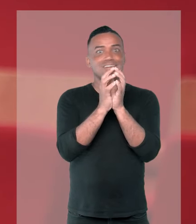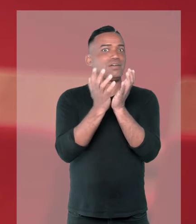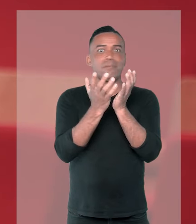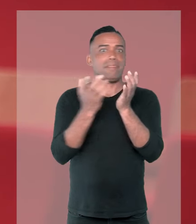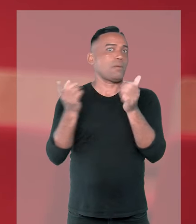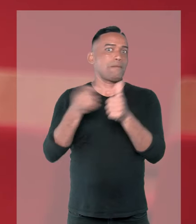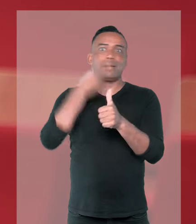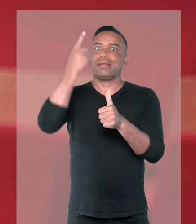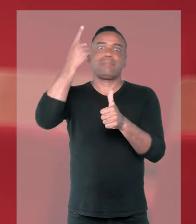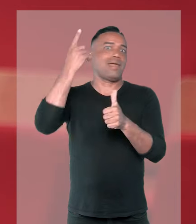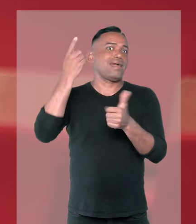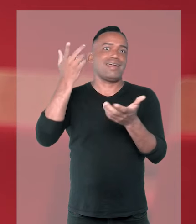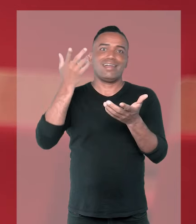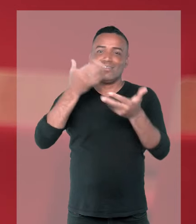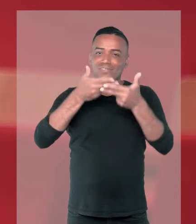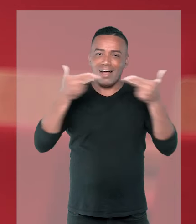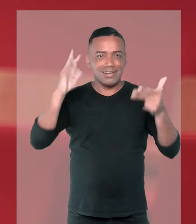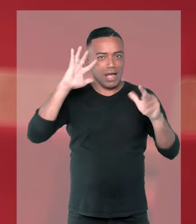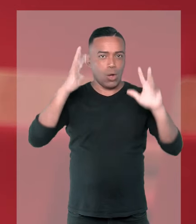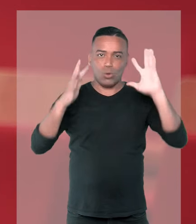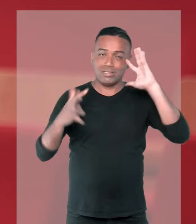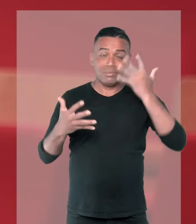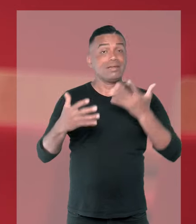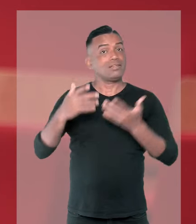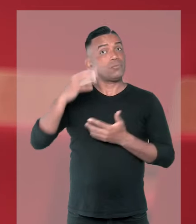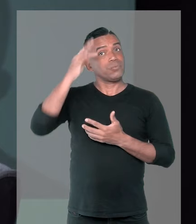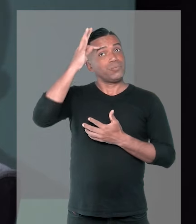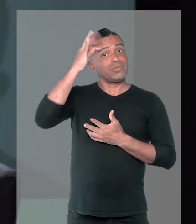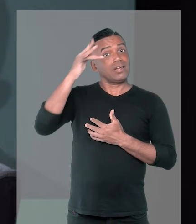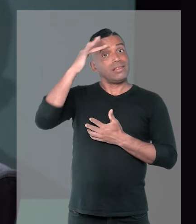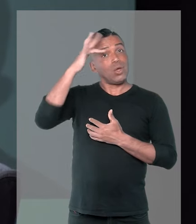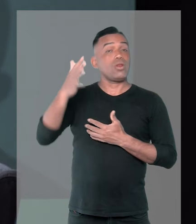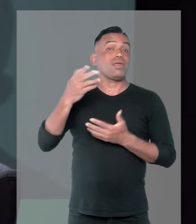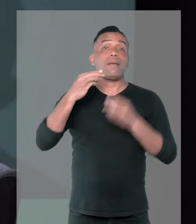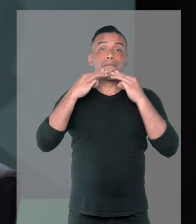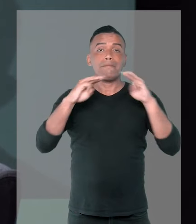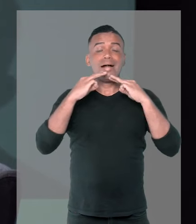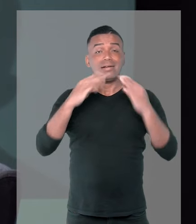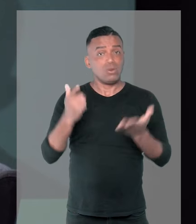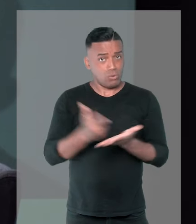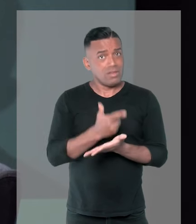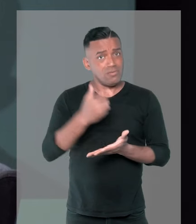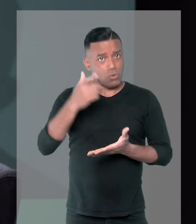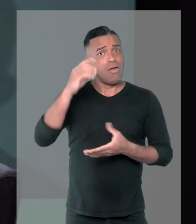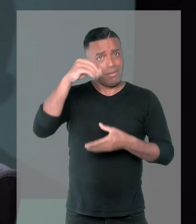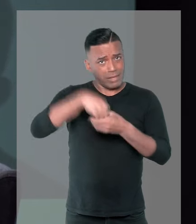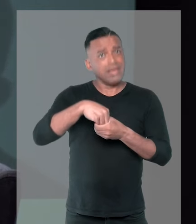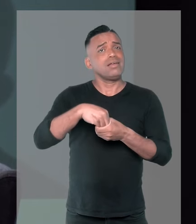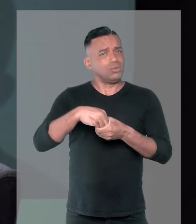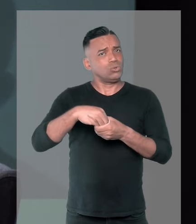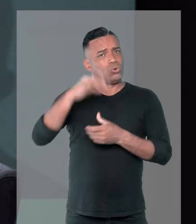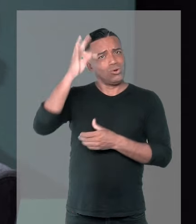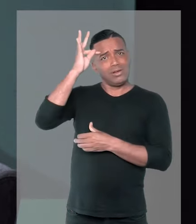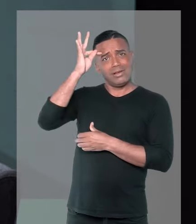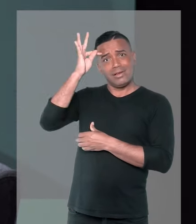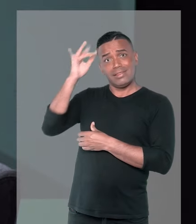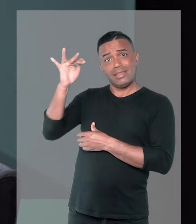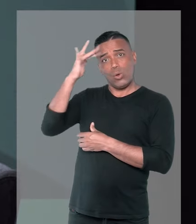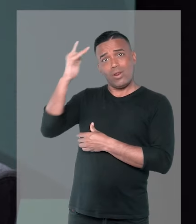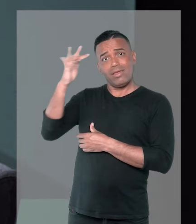dessas coisas todas a gente resolveu fazer uma teoria de marketing para dar conta disso e esse livro é sobre essa teoria que a gente chamou na teoria do